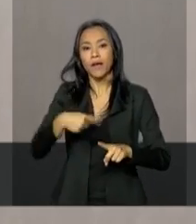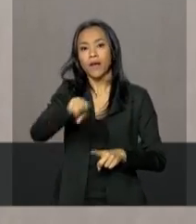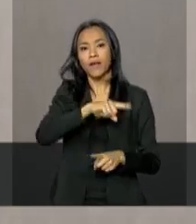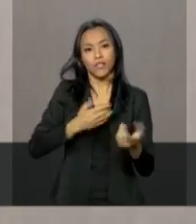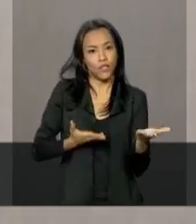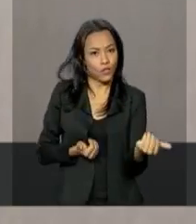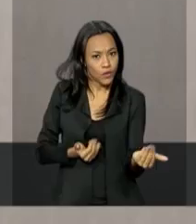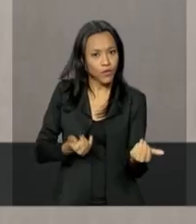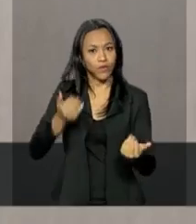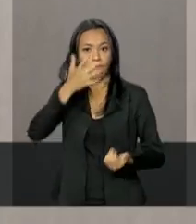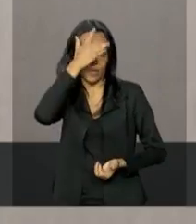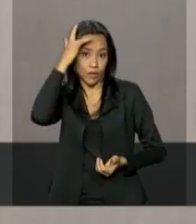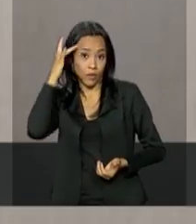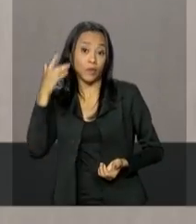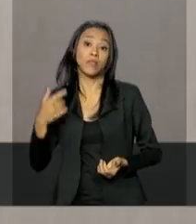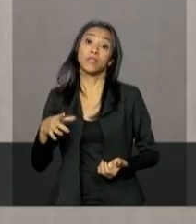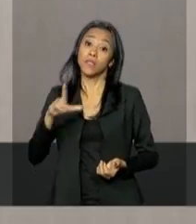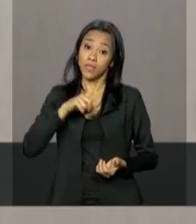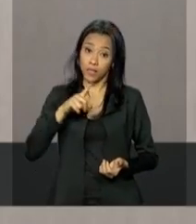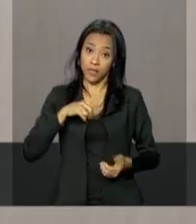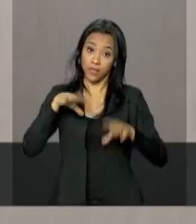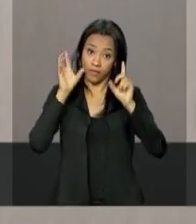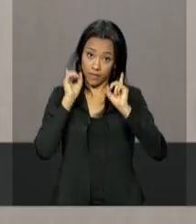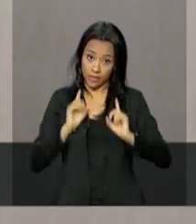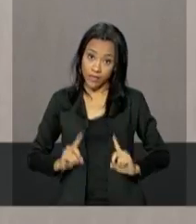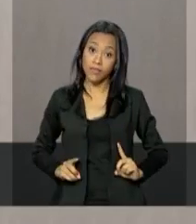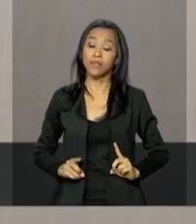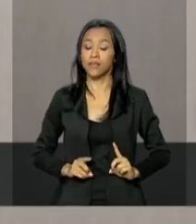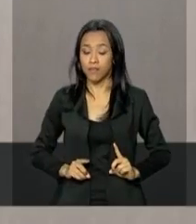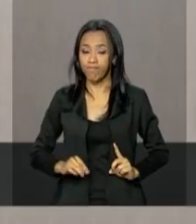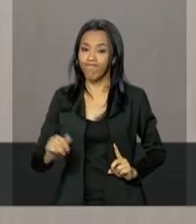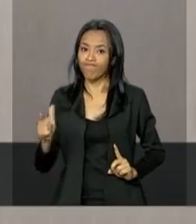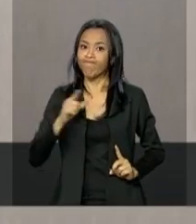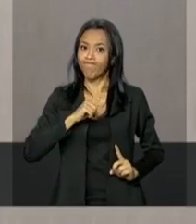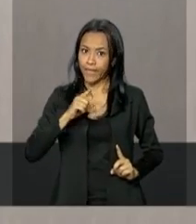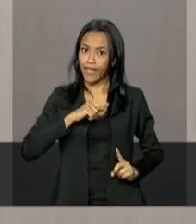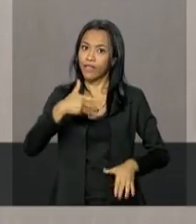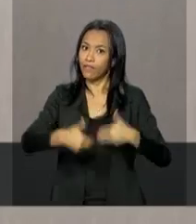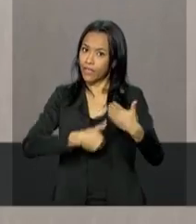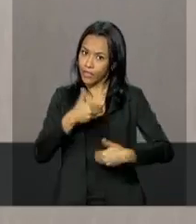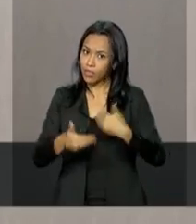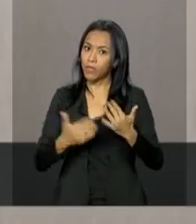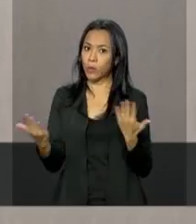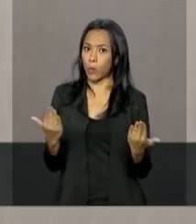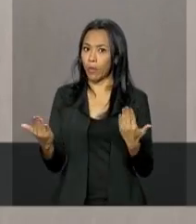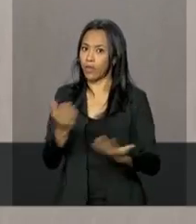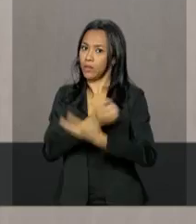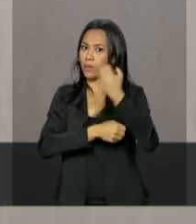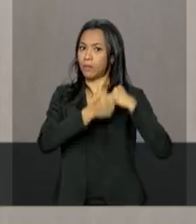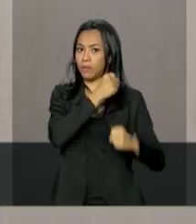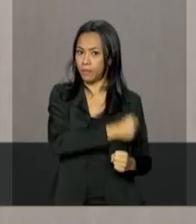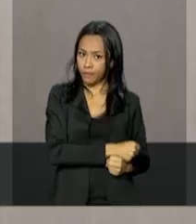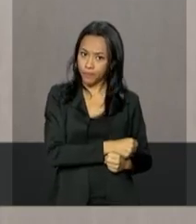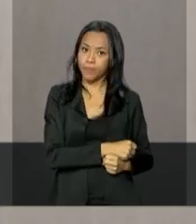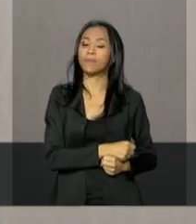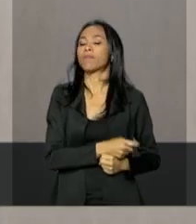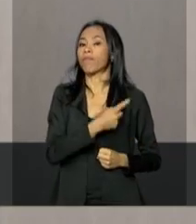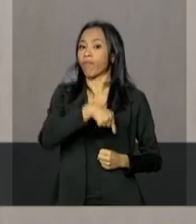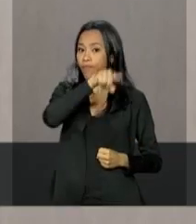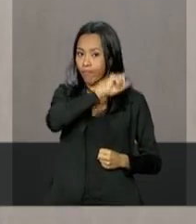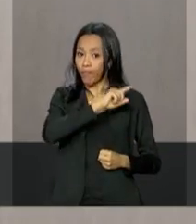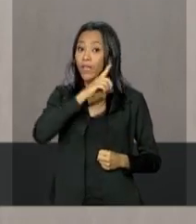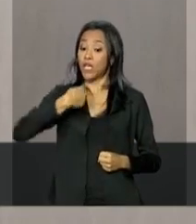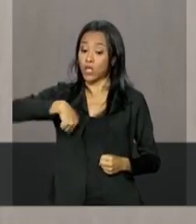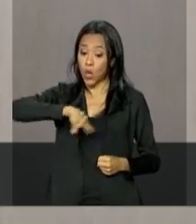pessoas portadoras de necessidades especiais foram atendidas em relação ao ano anterior. E isso também, para nós